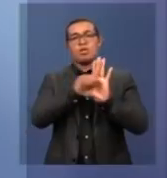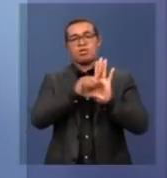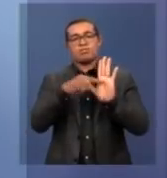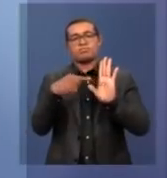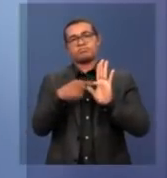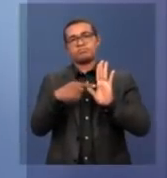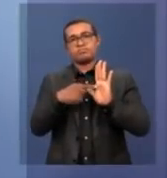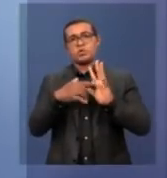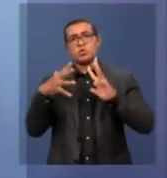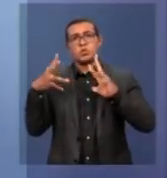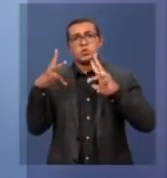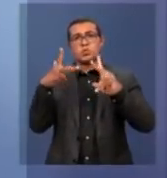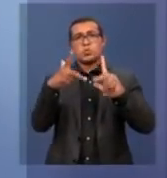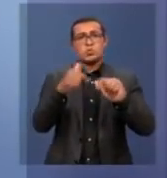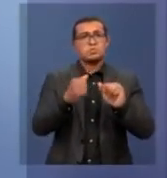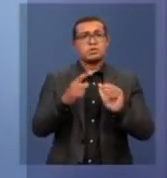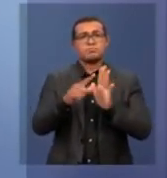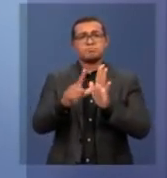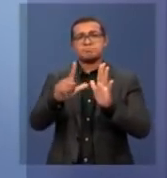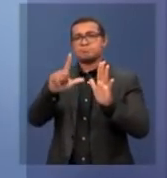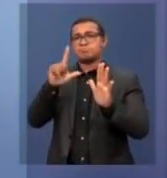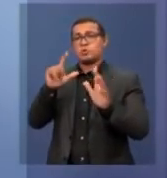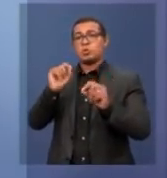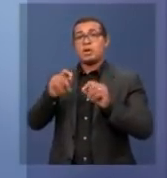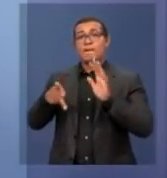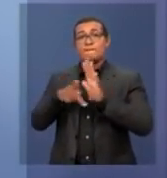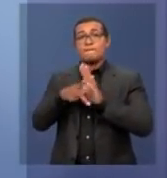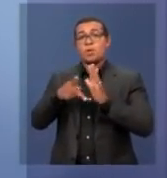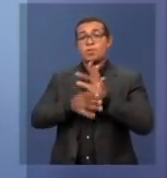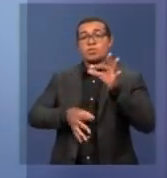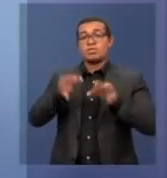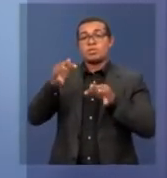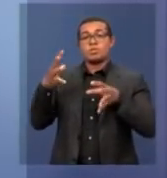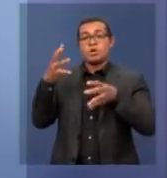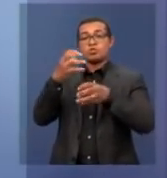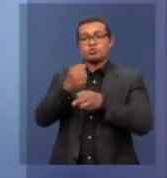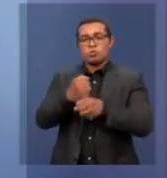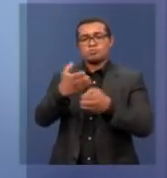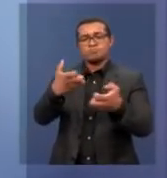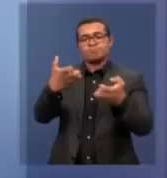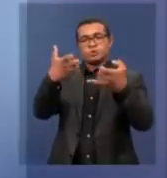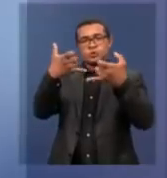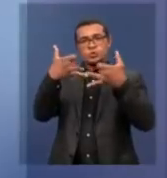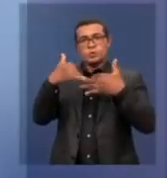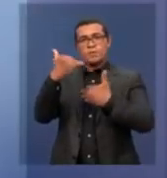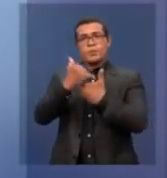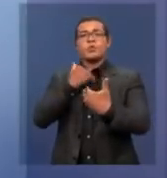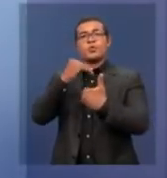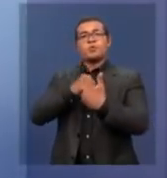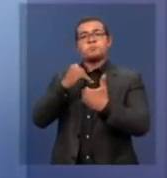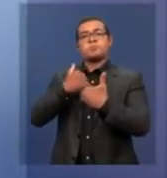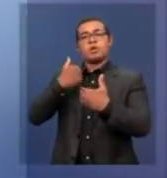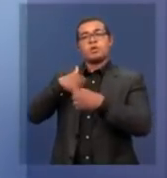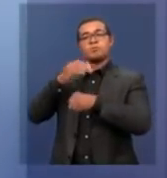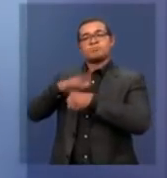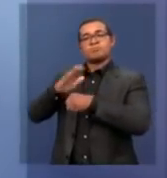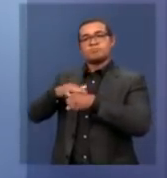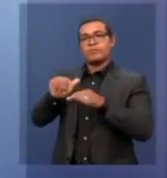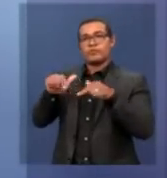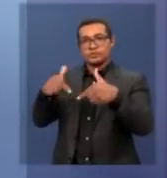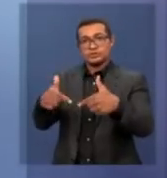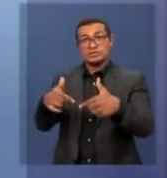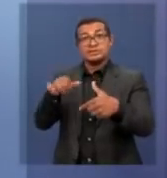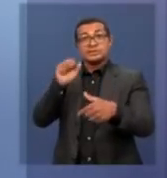governo foi de acordo com a orientação do tribunal de contas do estado e do poder judiciário da legislação vigente se o tribunal de contas